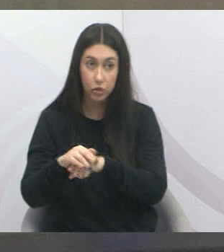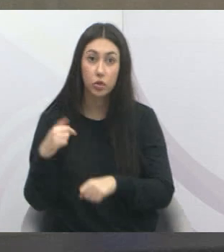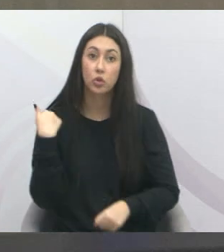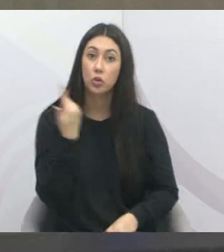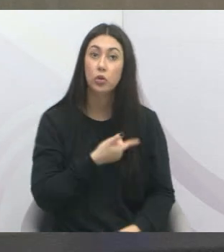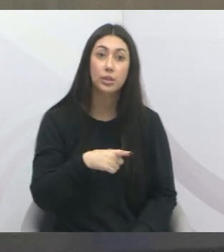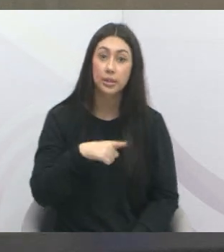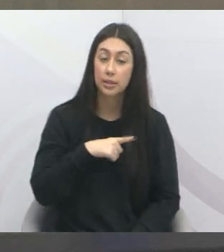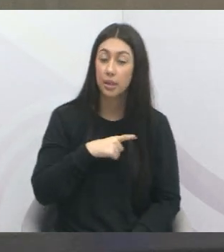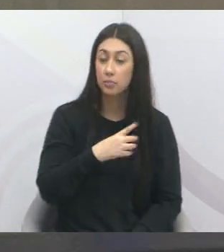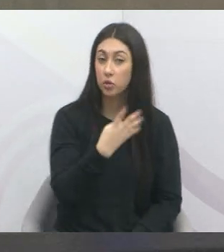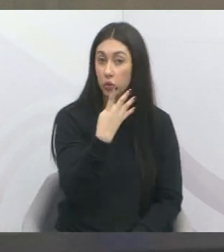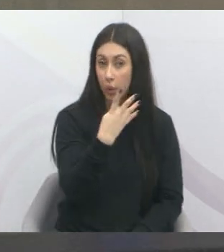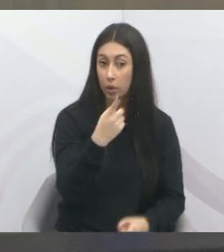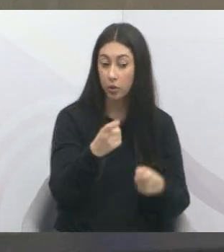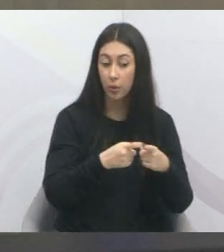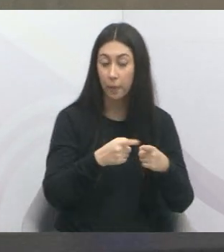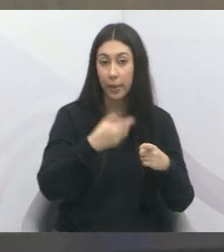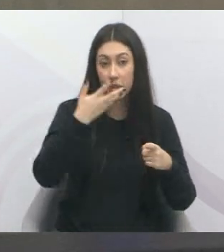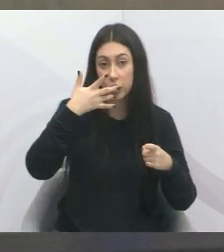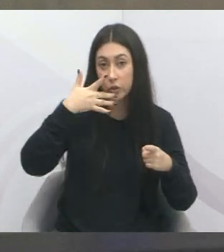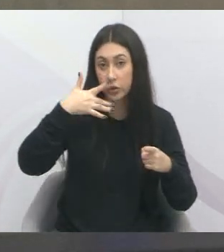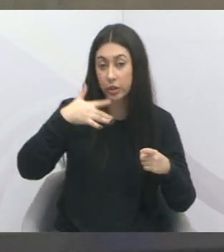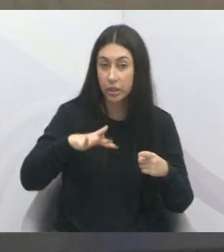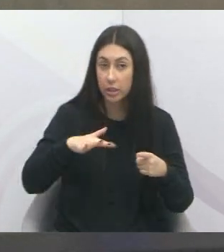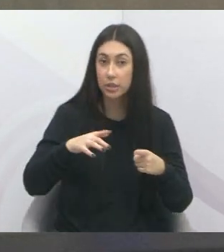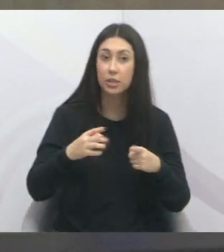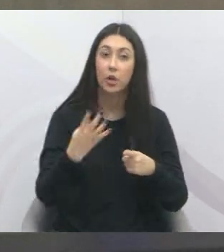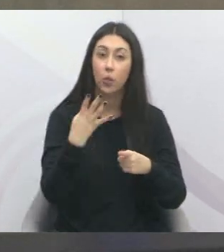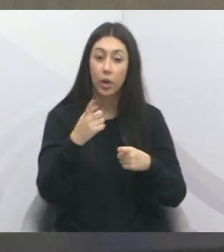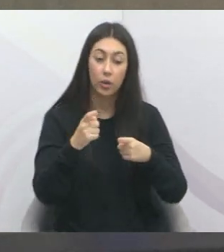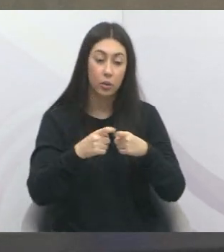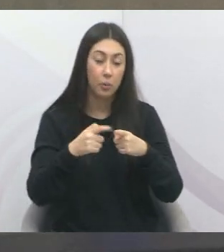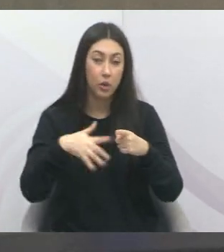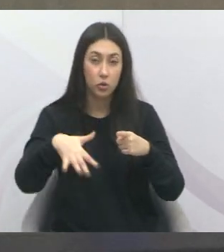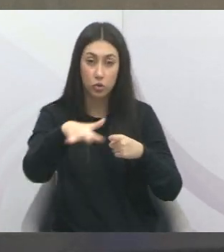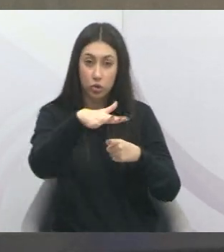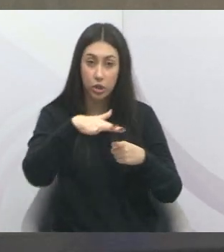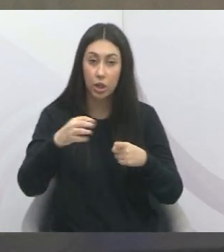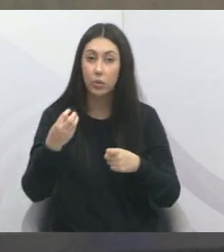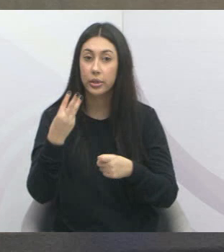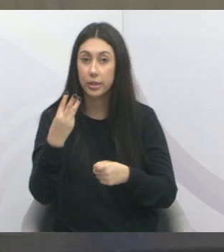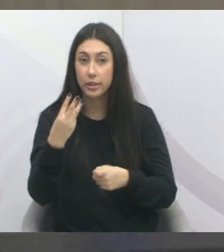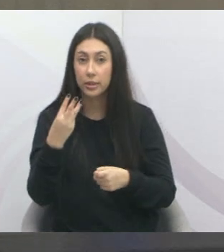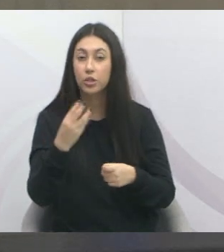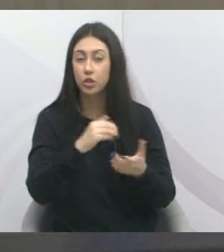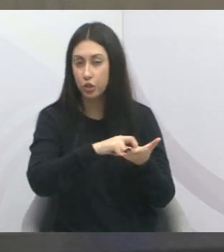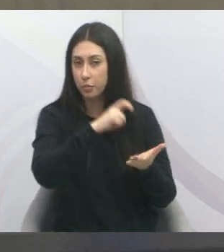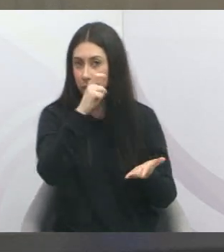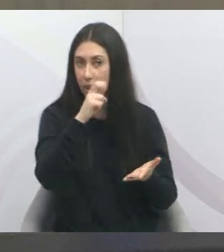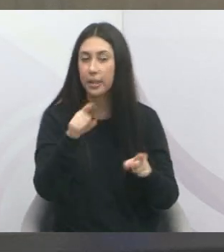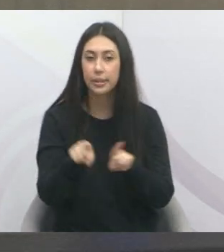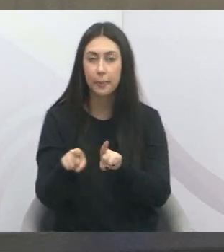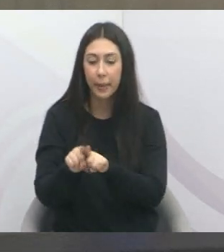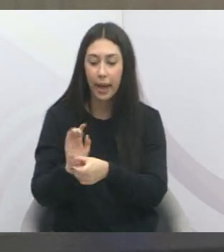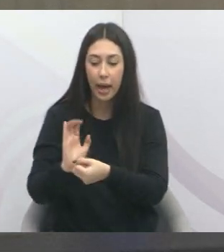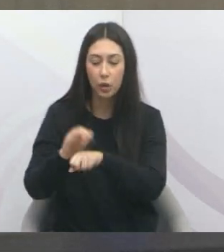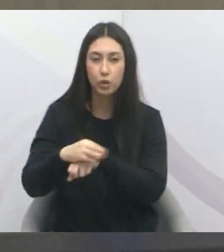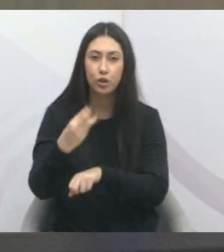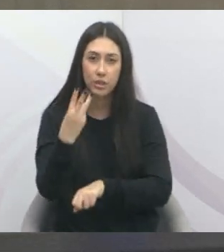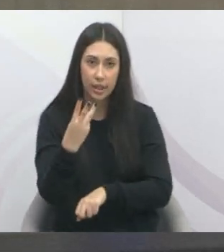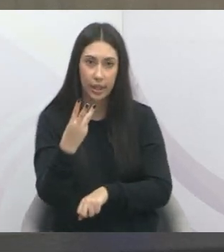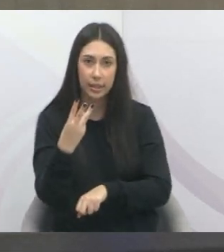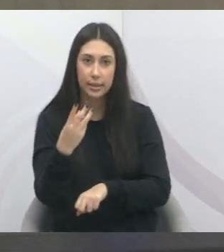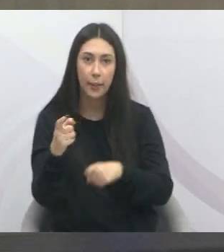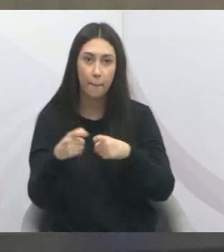4 pediatras durante o dia, 4 clínicos durante o dia e 3 pediatras e 3 clínicos durante a noite. O